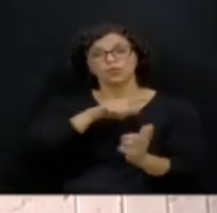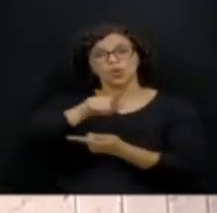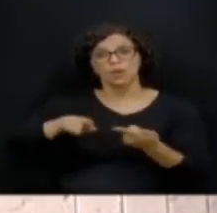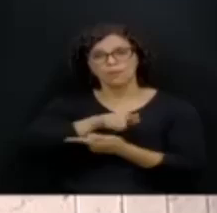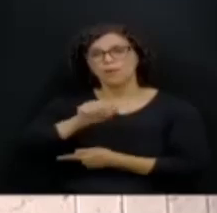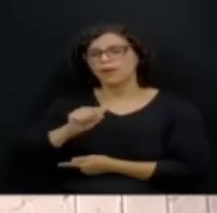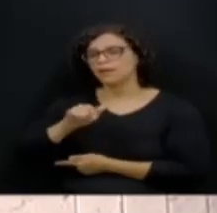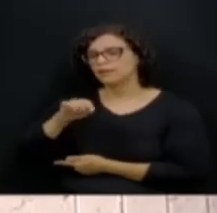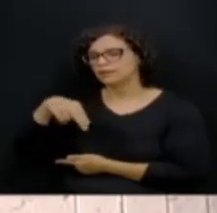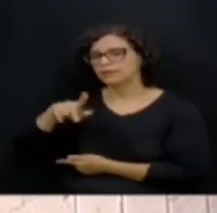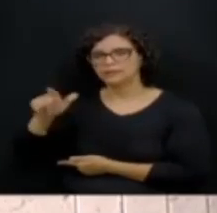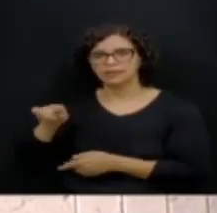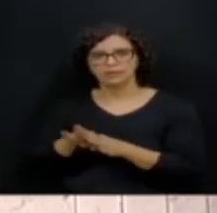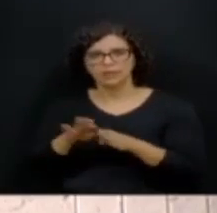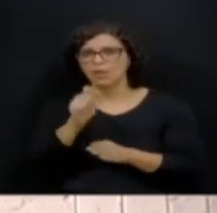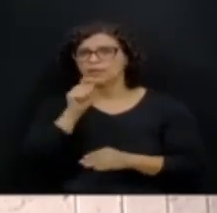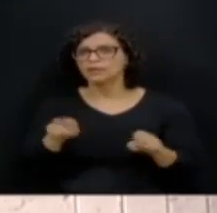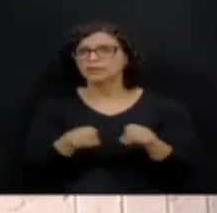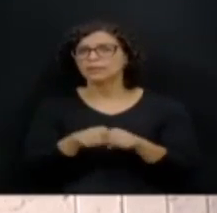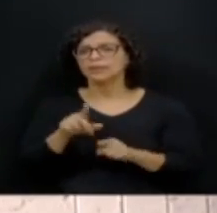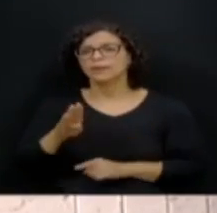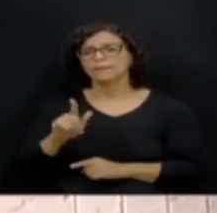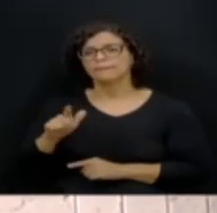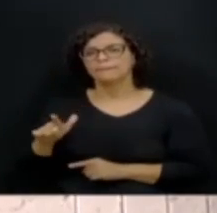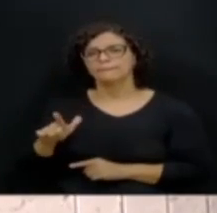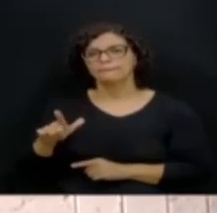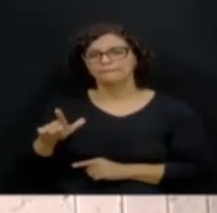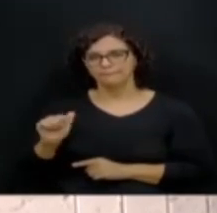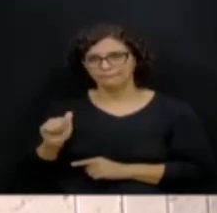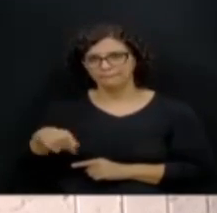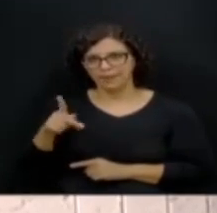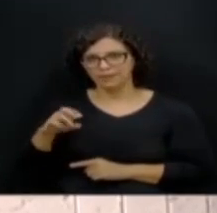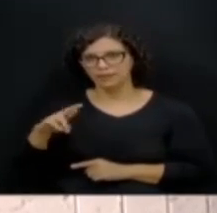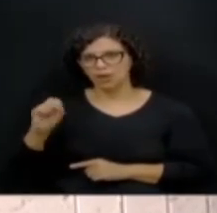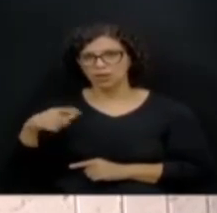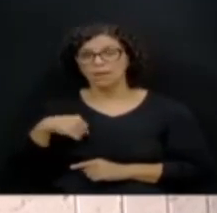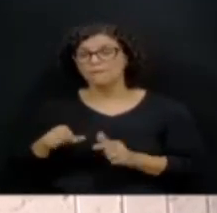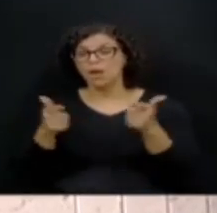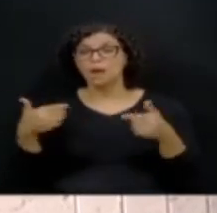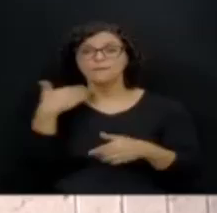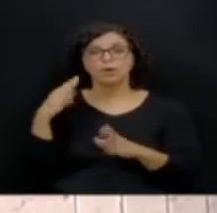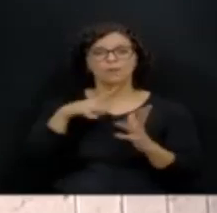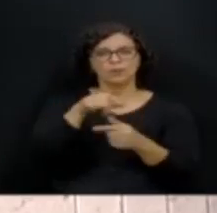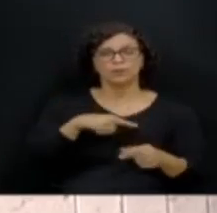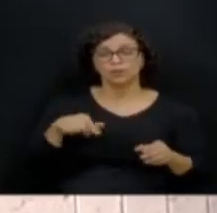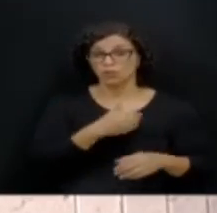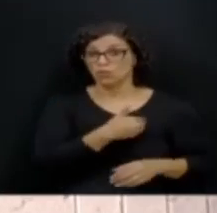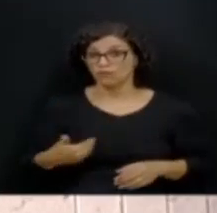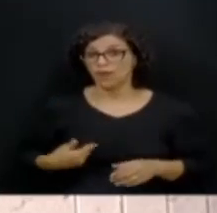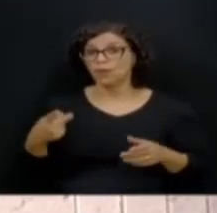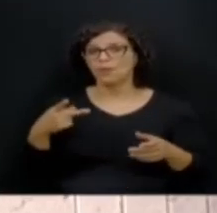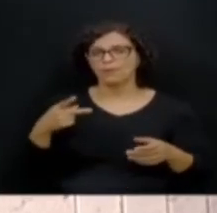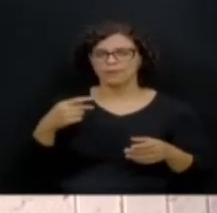da Aliança. Ou ainda, da BlackRock, maior fundo de investimento do mundo. O governo